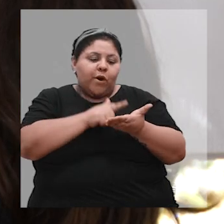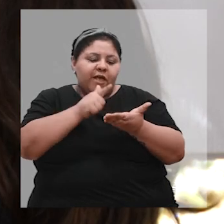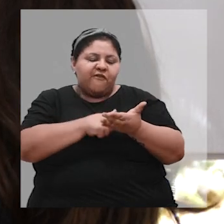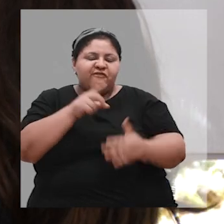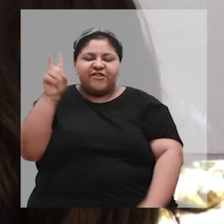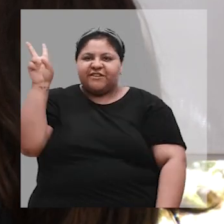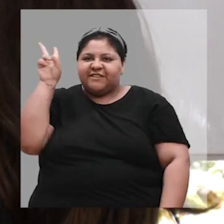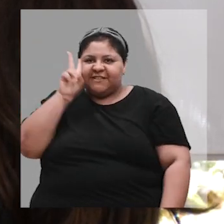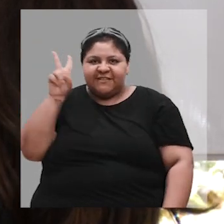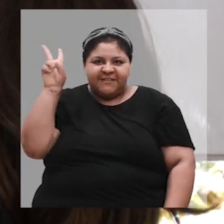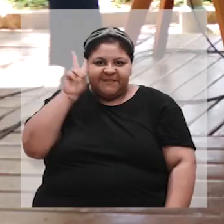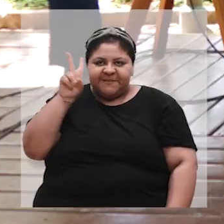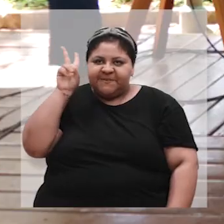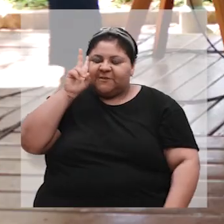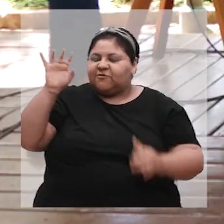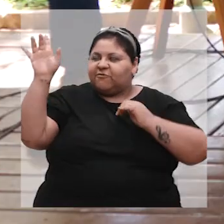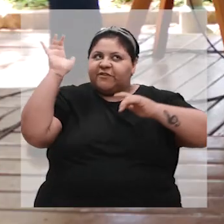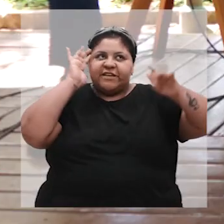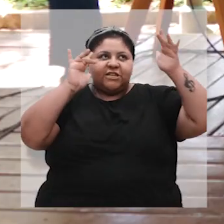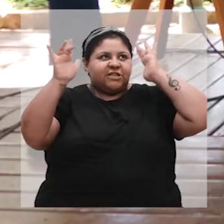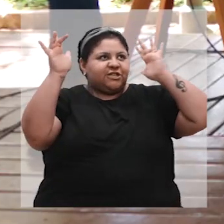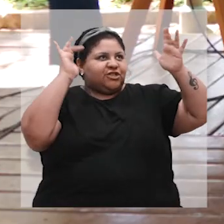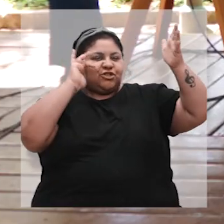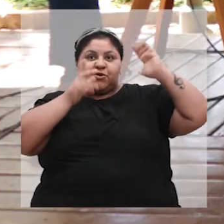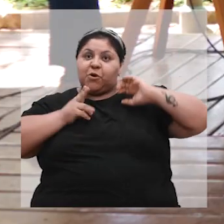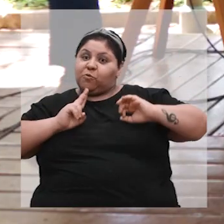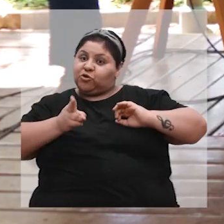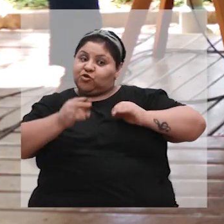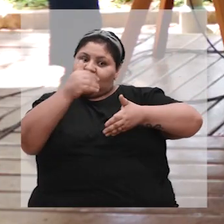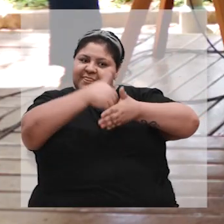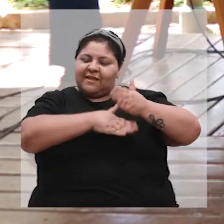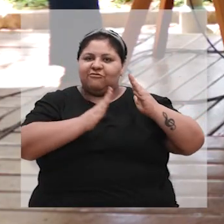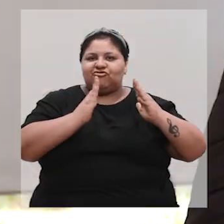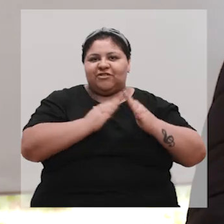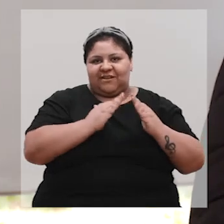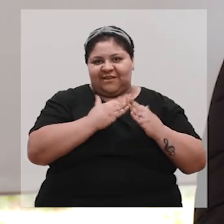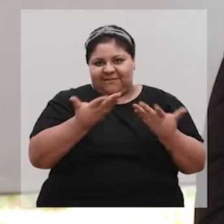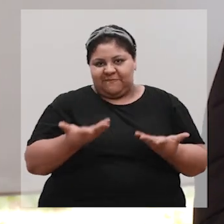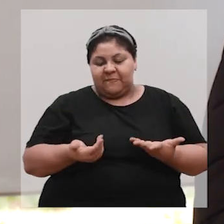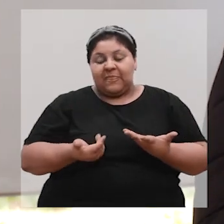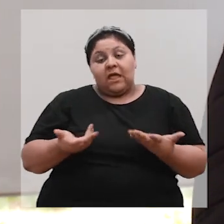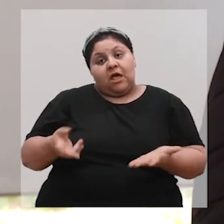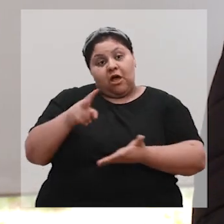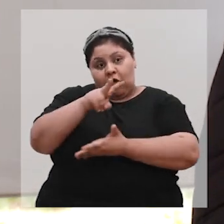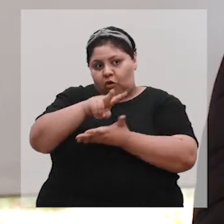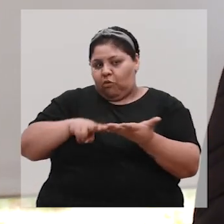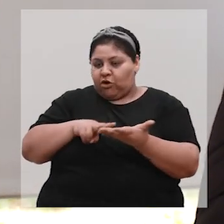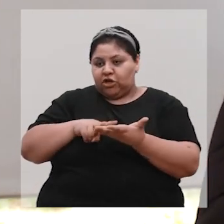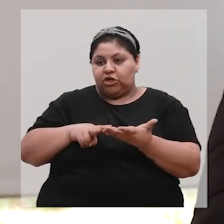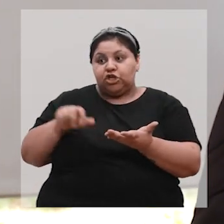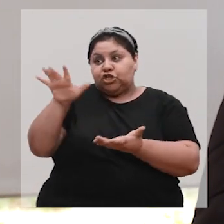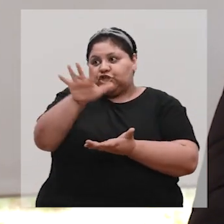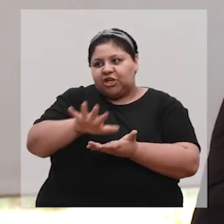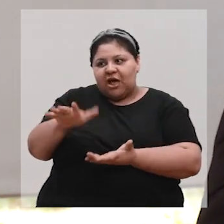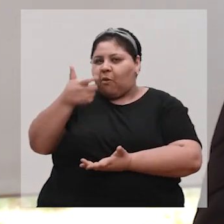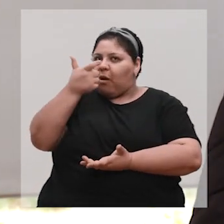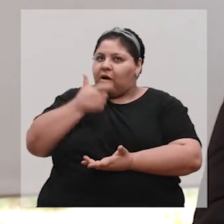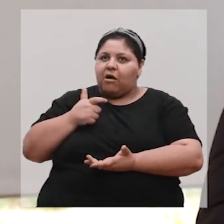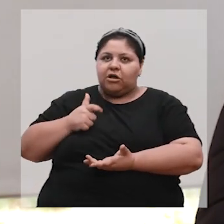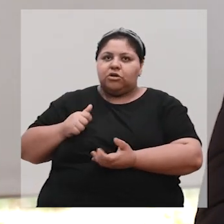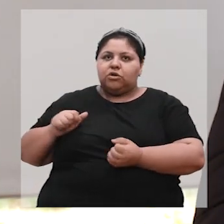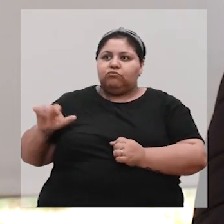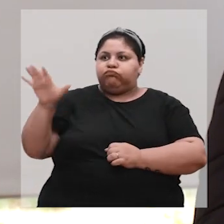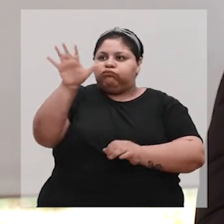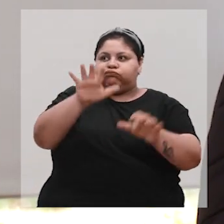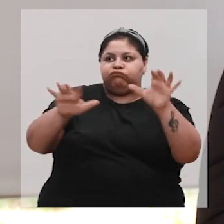foram as histórias, foi o viajar para outro lugar sem sair de casa. Então essa leitura como um todo, eu acho que ela é muito abrangente,